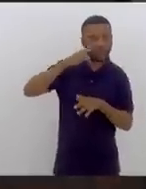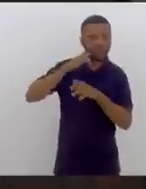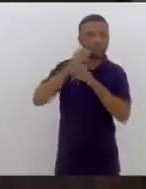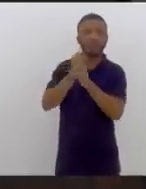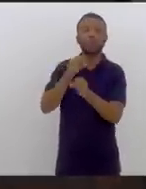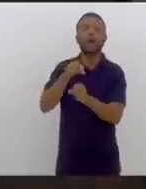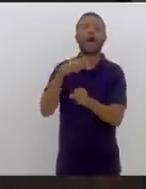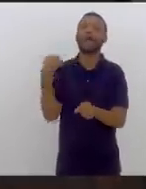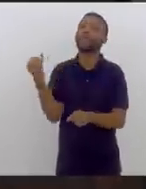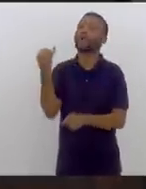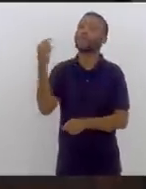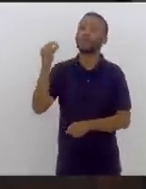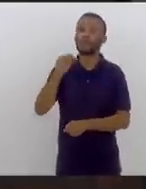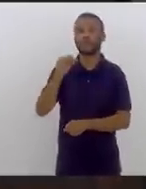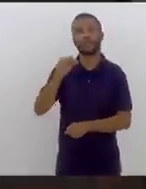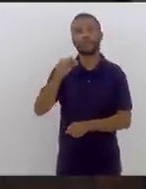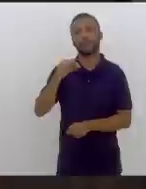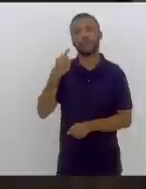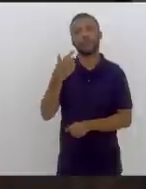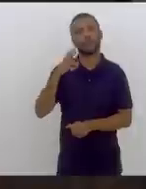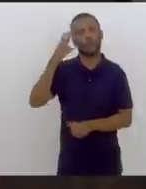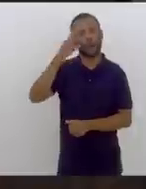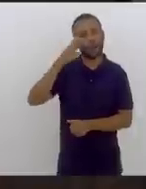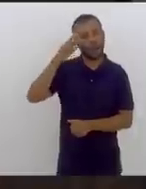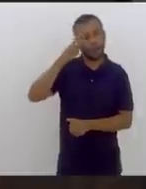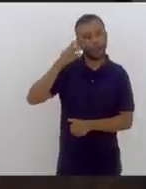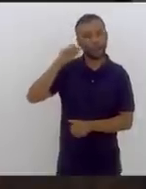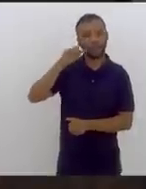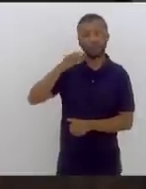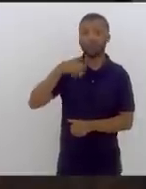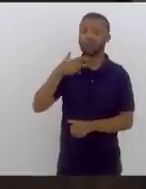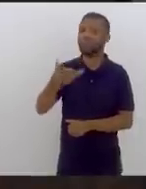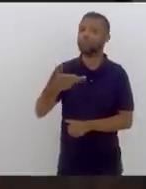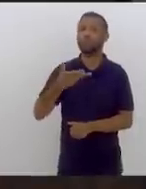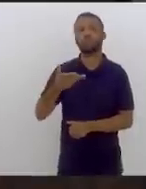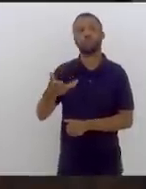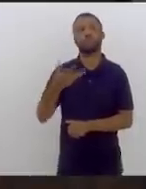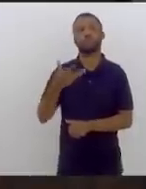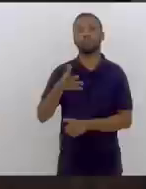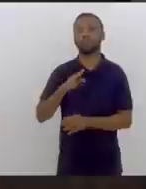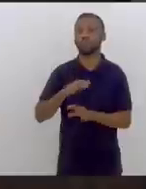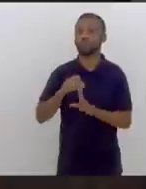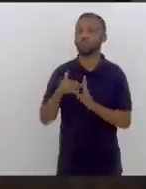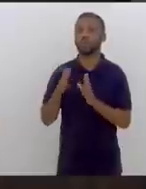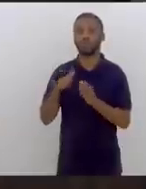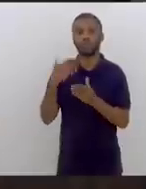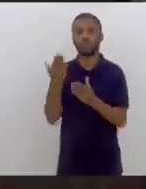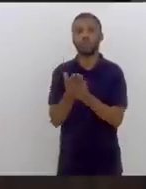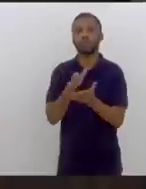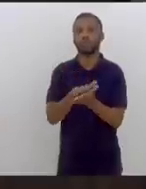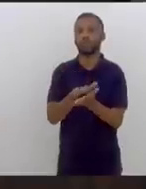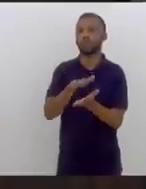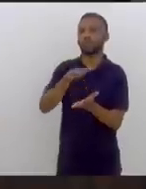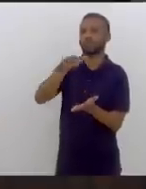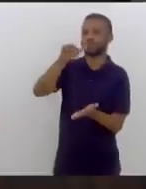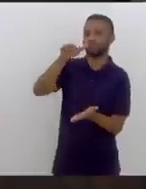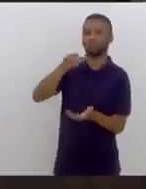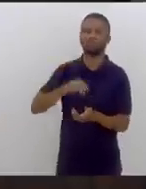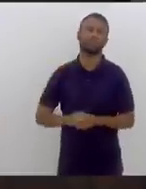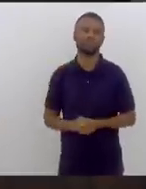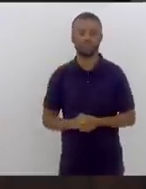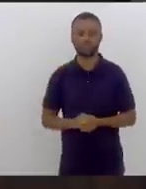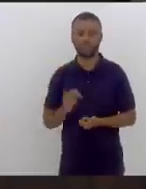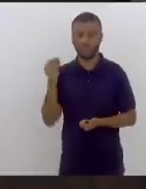que tem de nós estarmos revendo com celeridade todos os processos isso